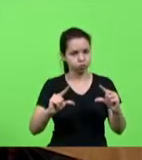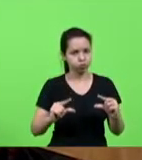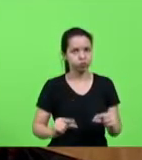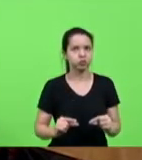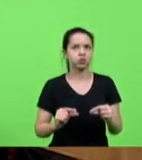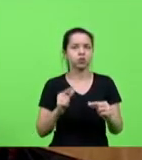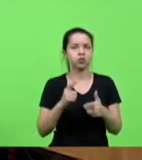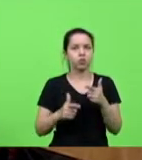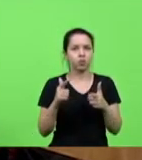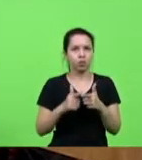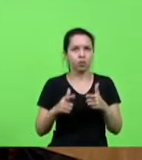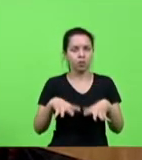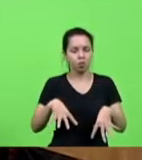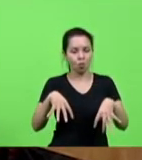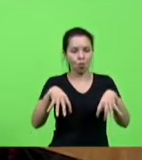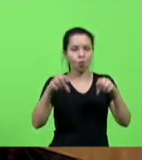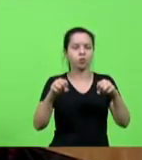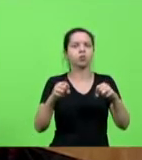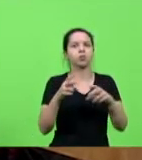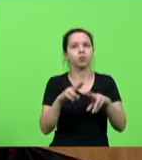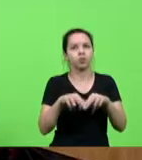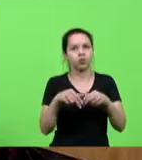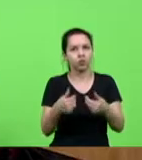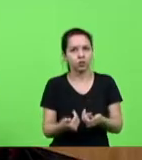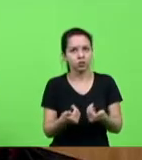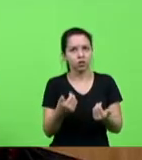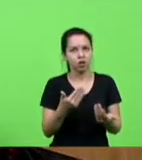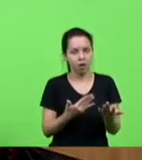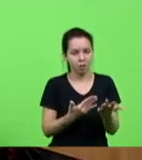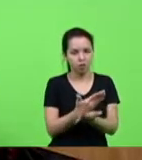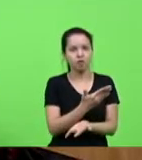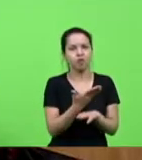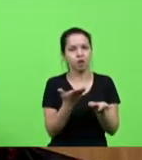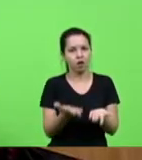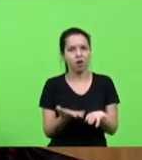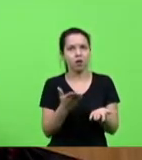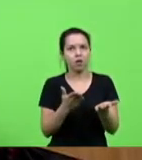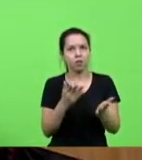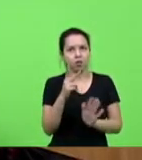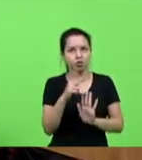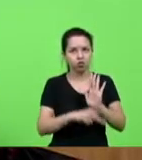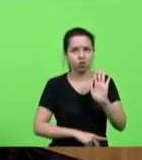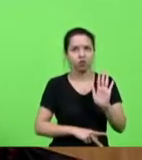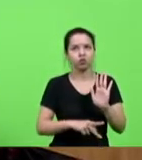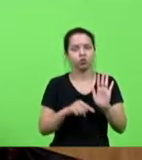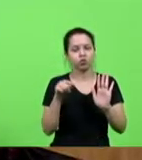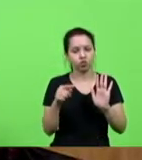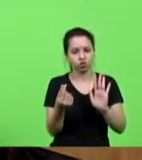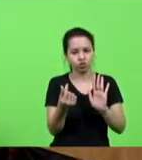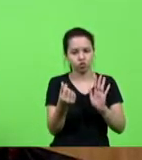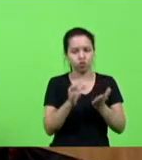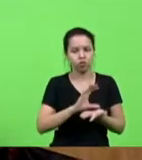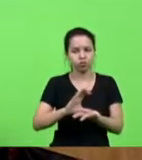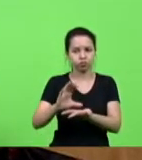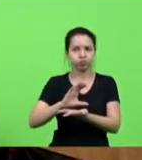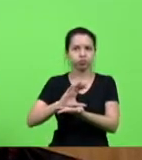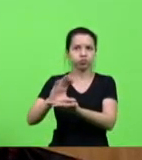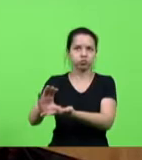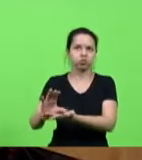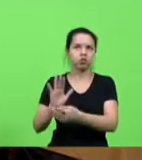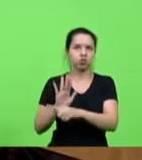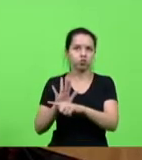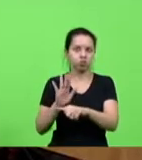efeitos da estiagem. Por isso, ao aprovarmos este projeto, o recurso dele irá somar com as ações